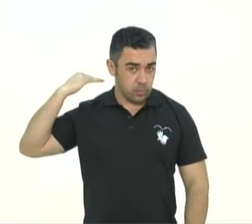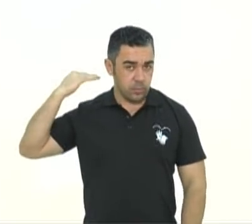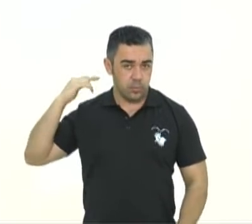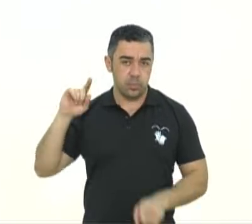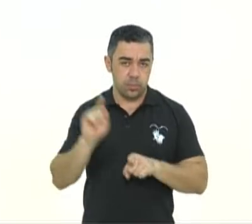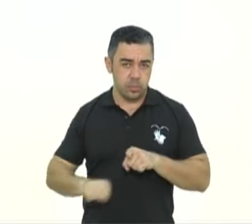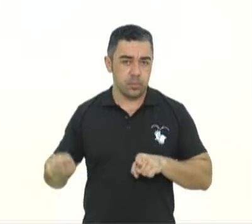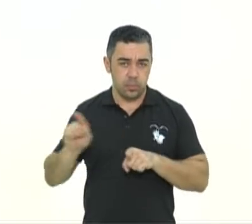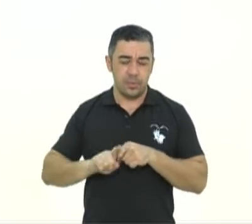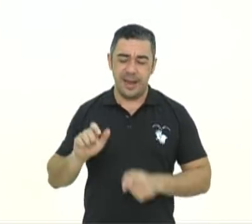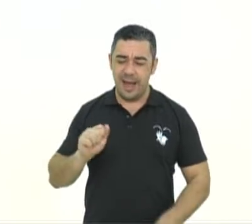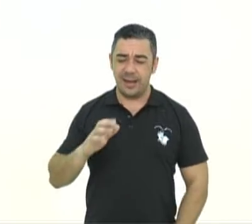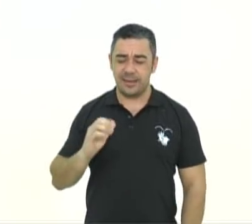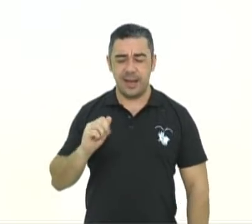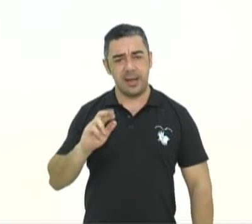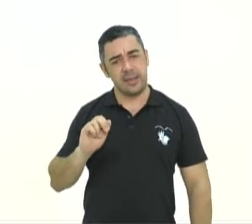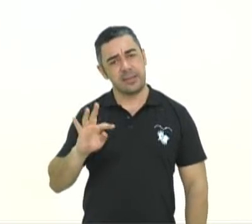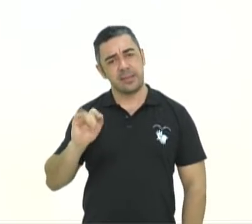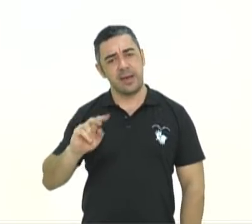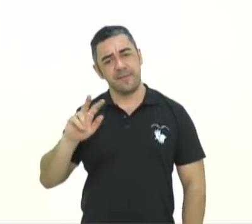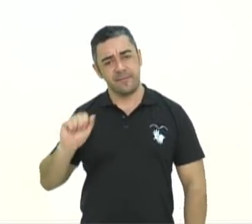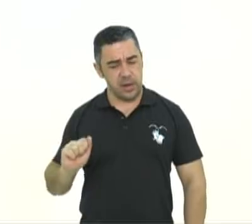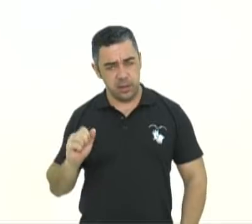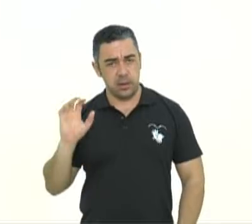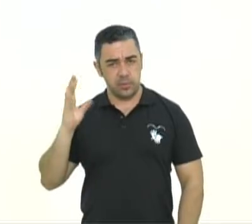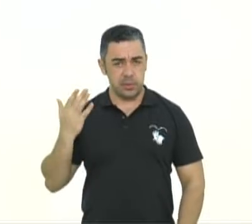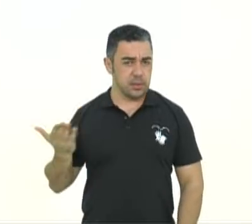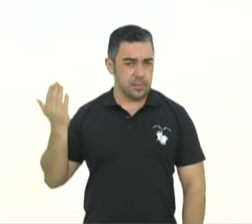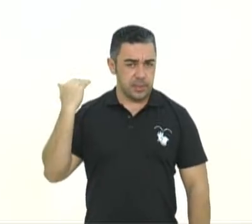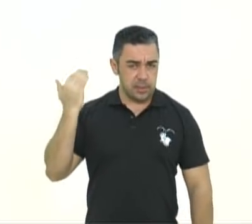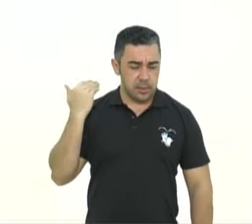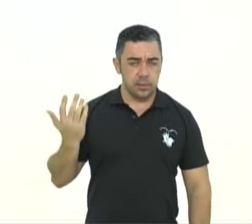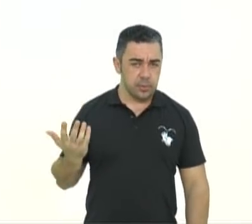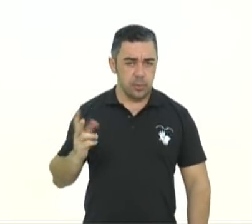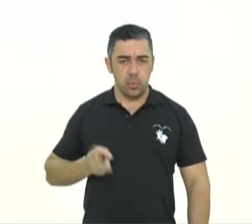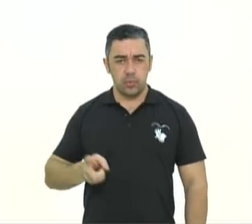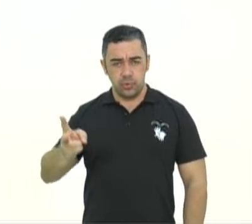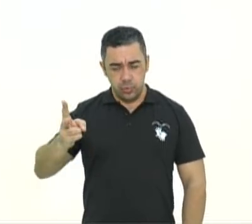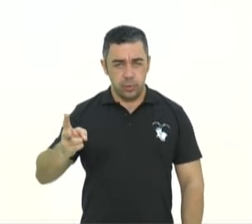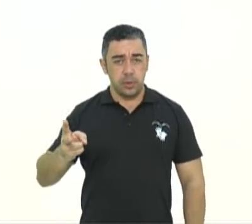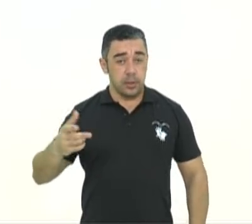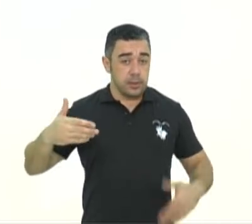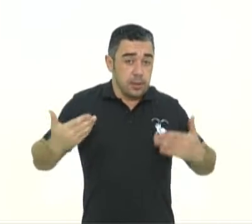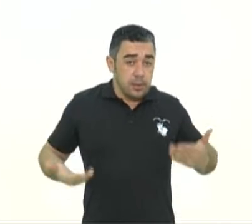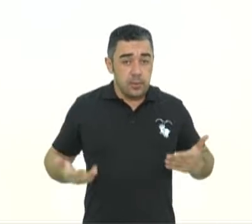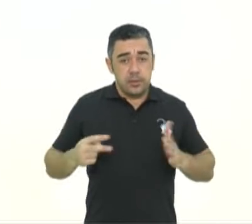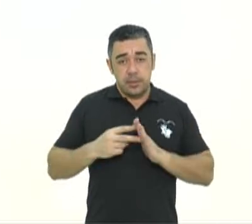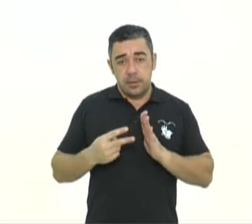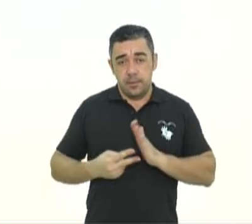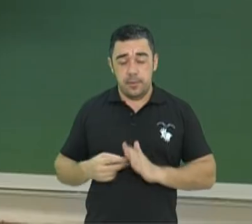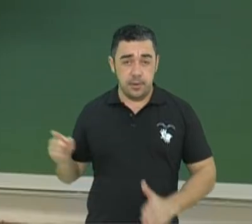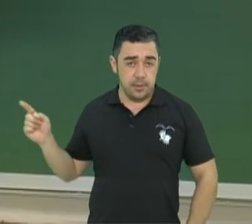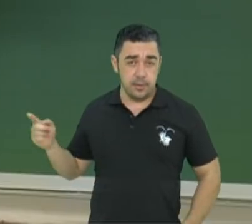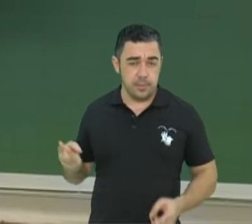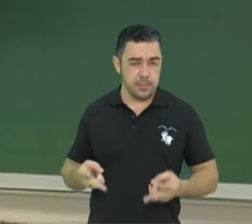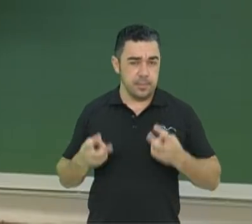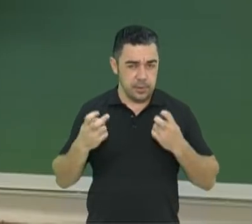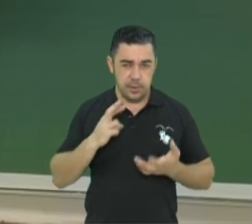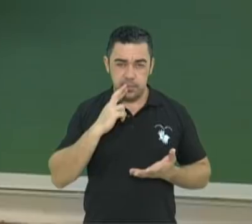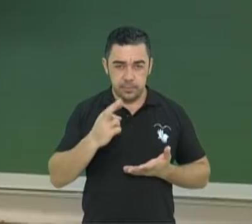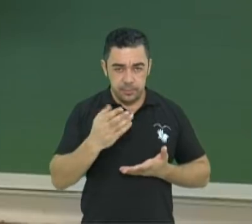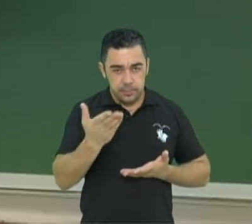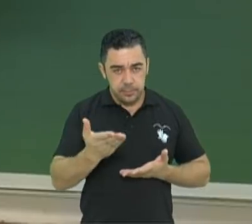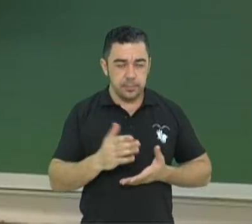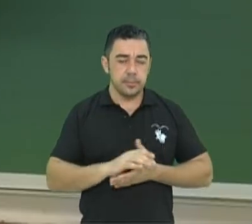passado. Acarretava, uma ação verbal passada e contínua. Então, isso você deveria ter respondido